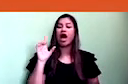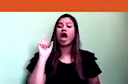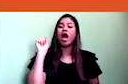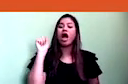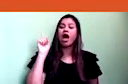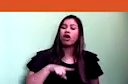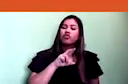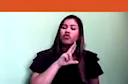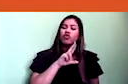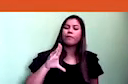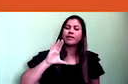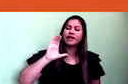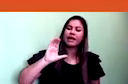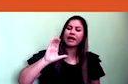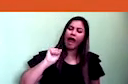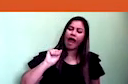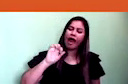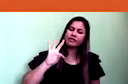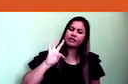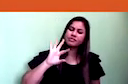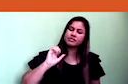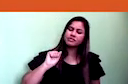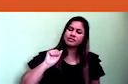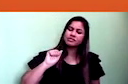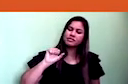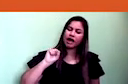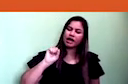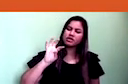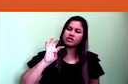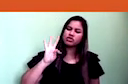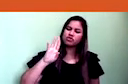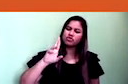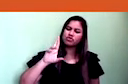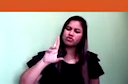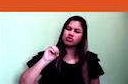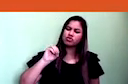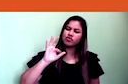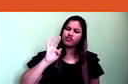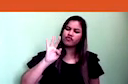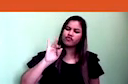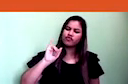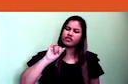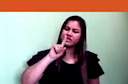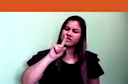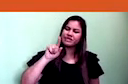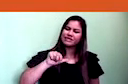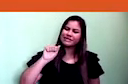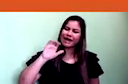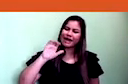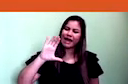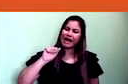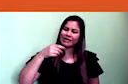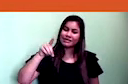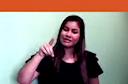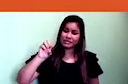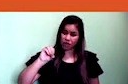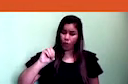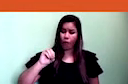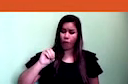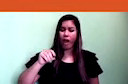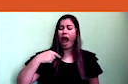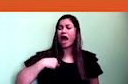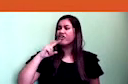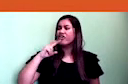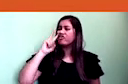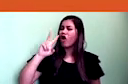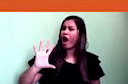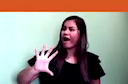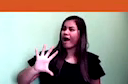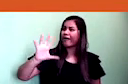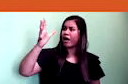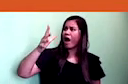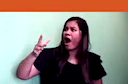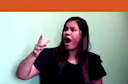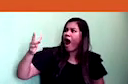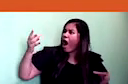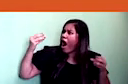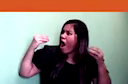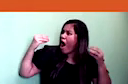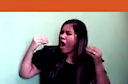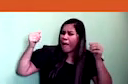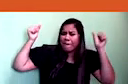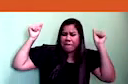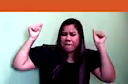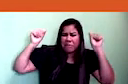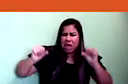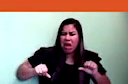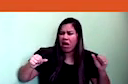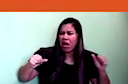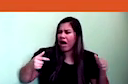catastrofização, quando a gente olha para tudo na vida e sempre acha que é a pior situação do mundo, né? Tudo não vai dar